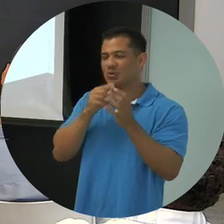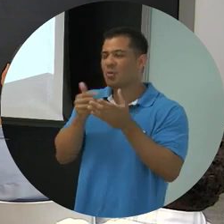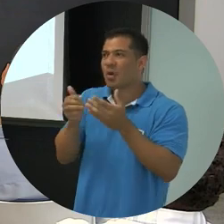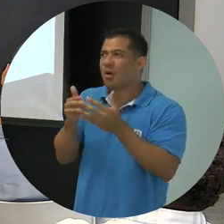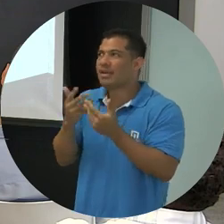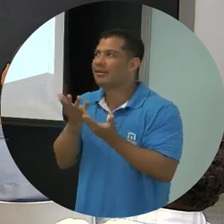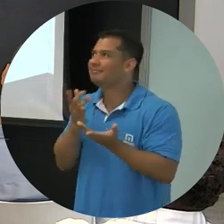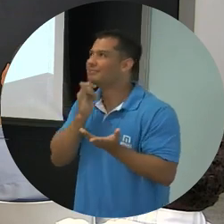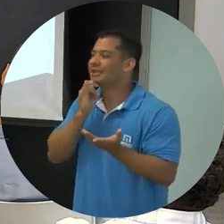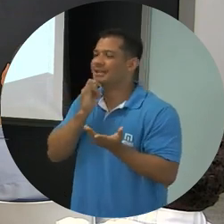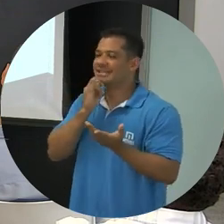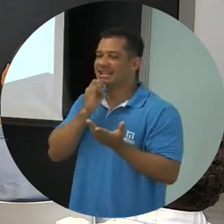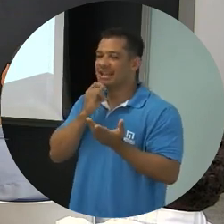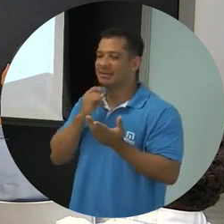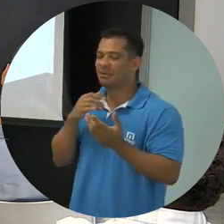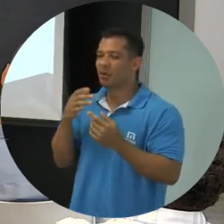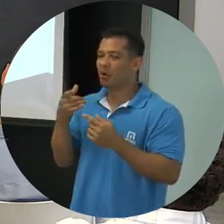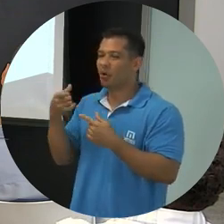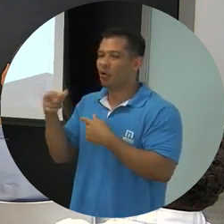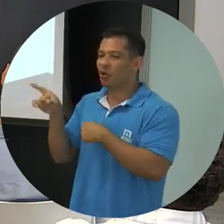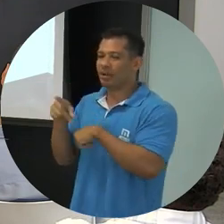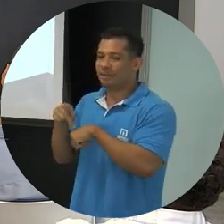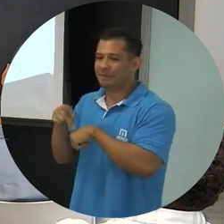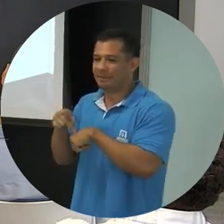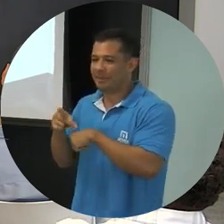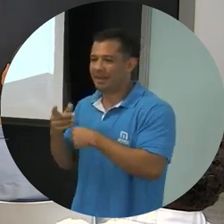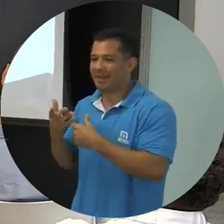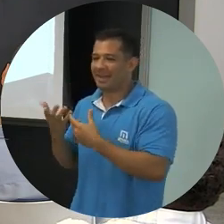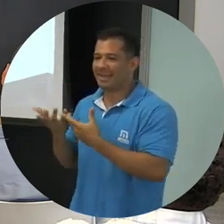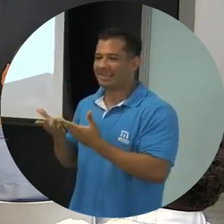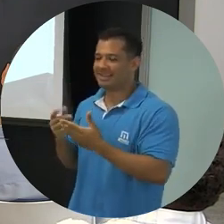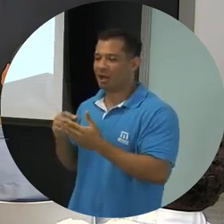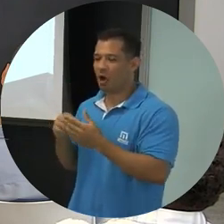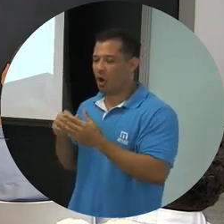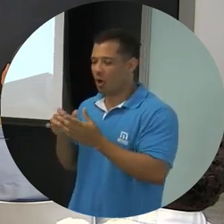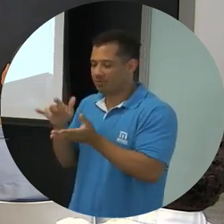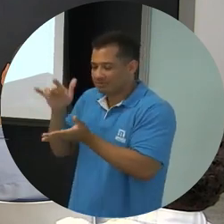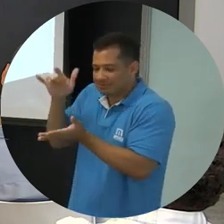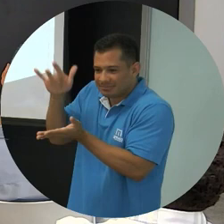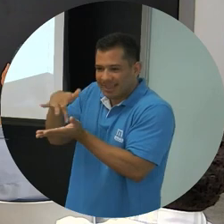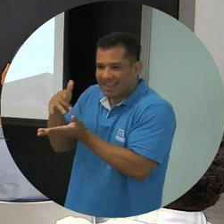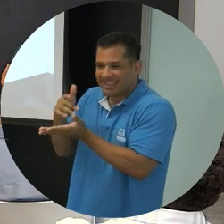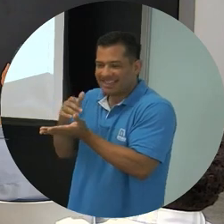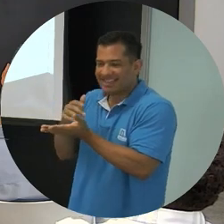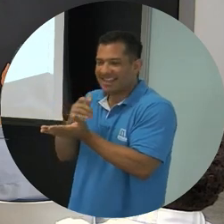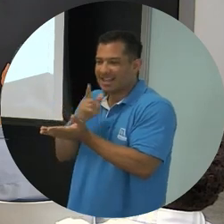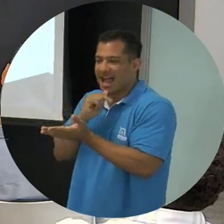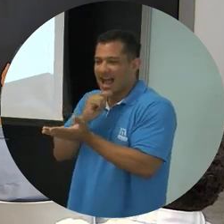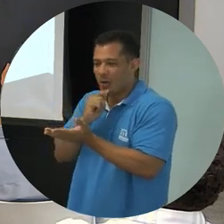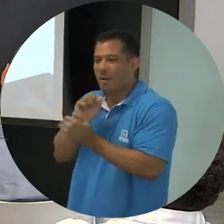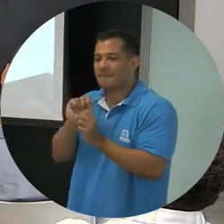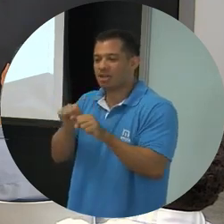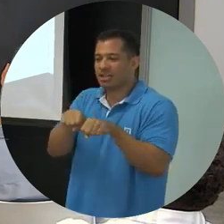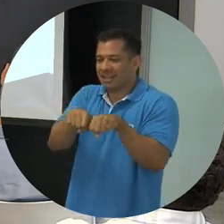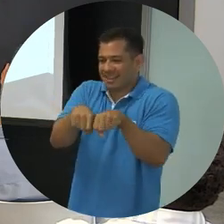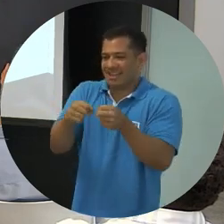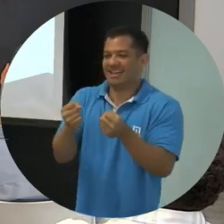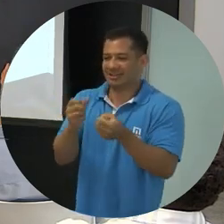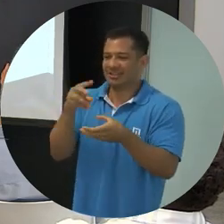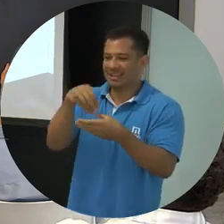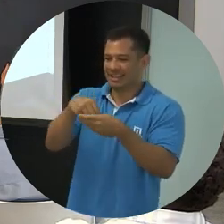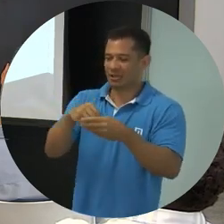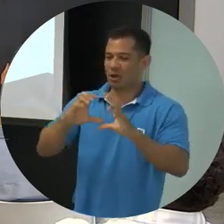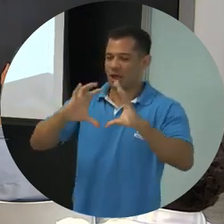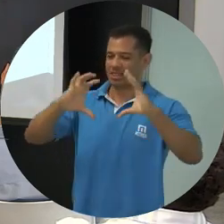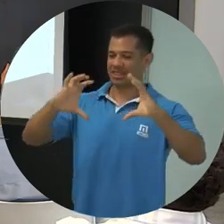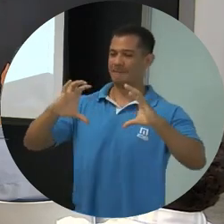qualquer tipo de particulado que possa estar em suspensão nessa água, ele vai causar danos nas partes internas da bomba,